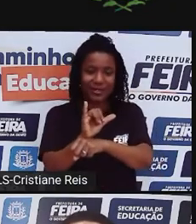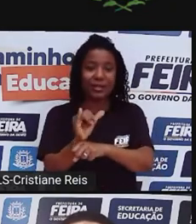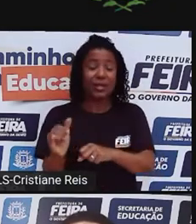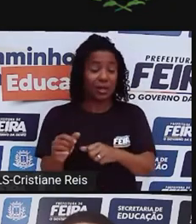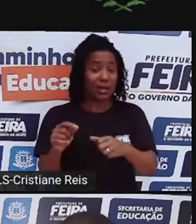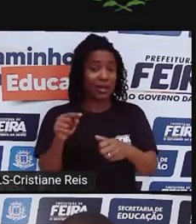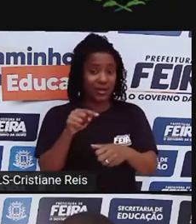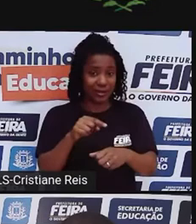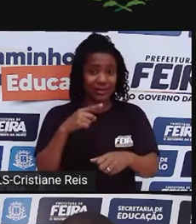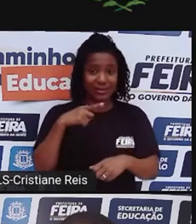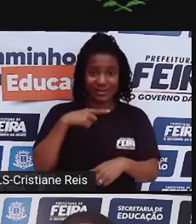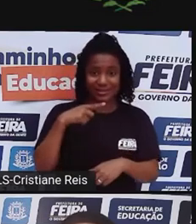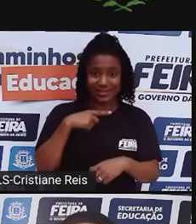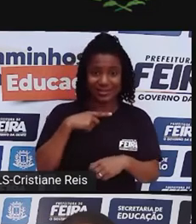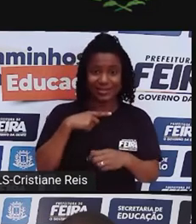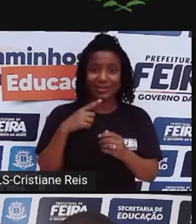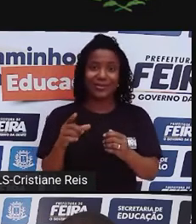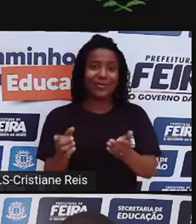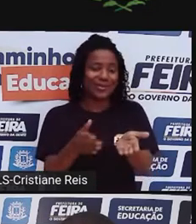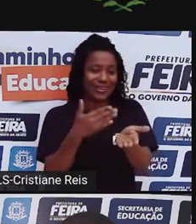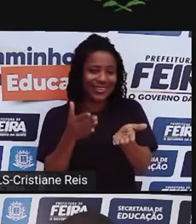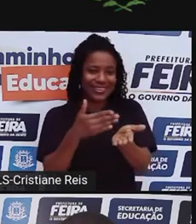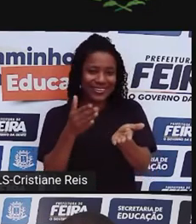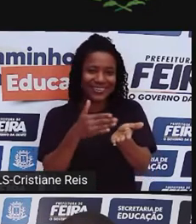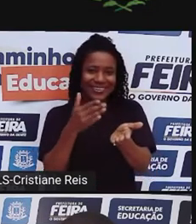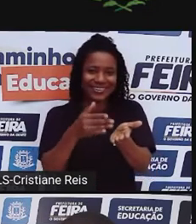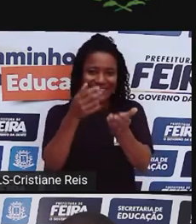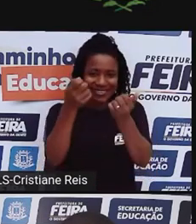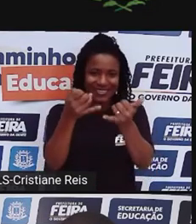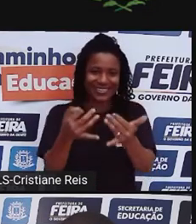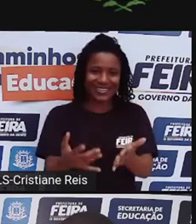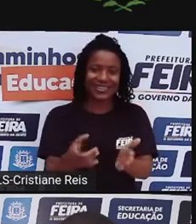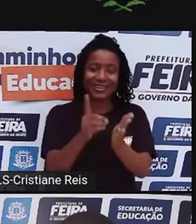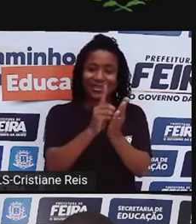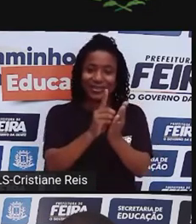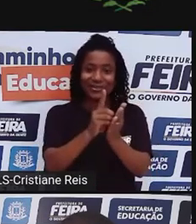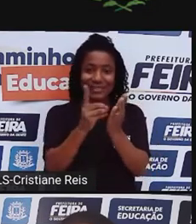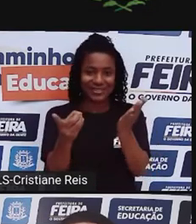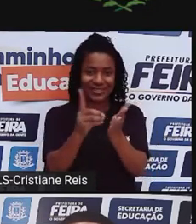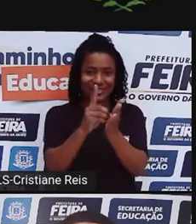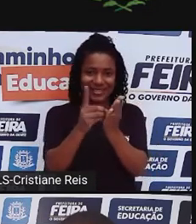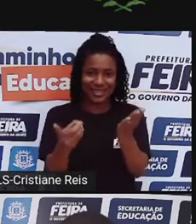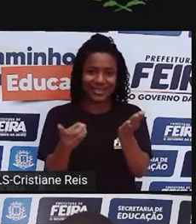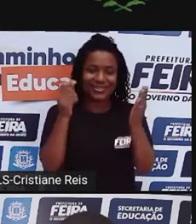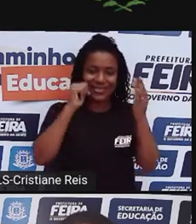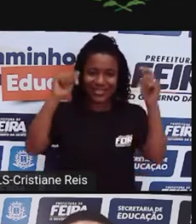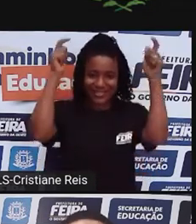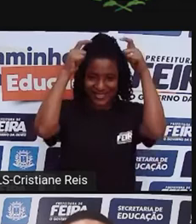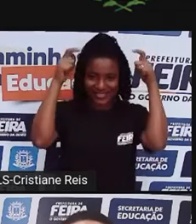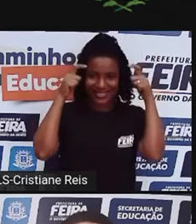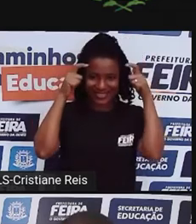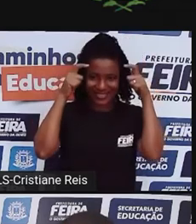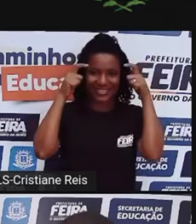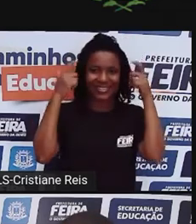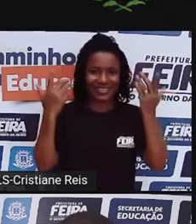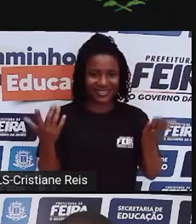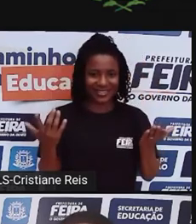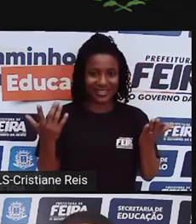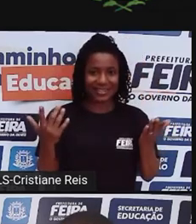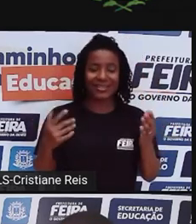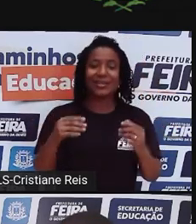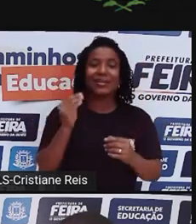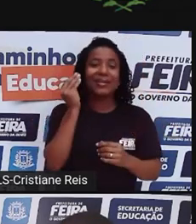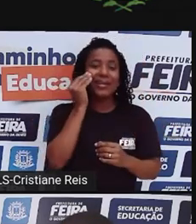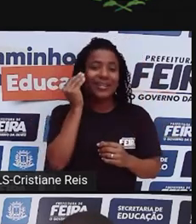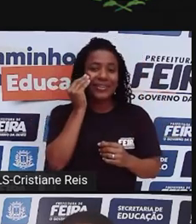se tornar uma princesa, ela passou por um alisamento. Ela tinha uns cachos tão lindos e para se tornar uma princesa, ela teve que passar